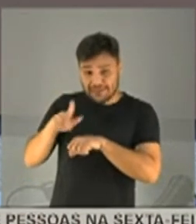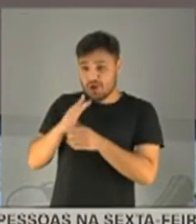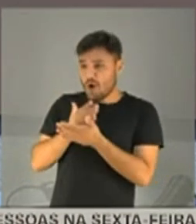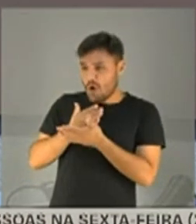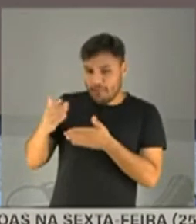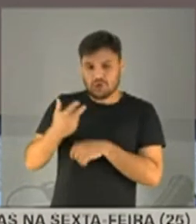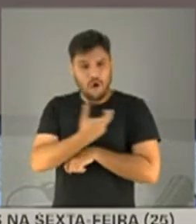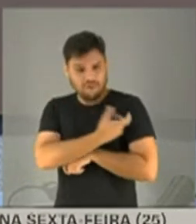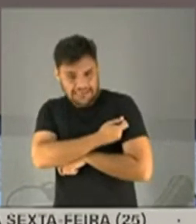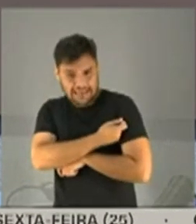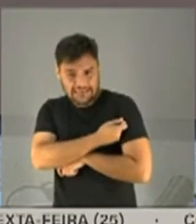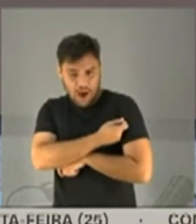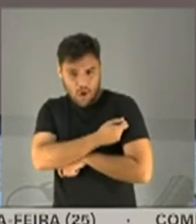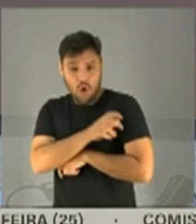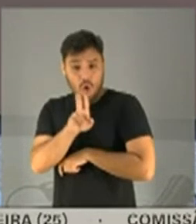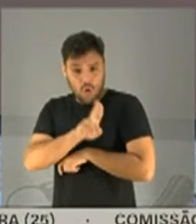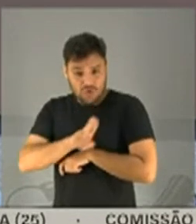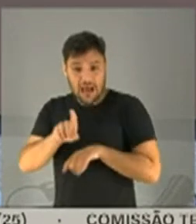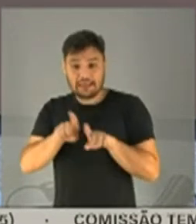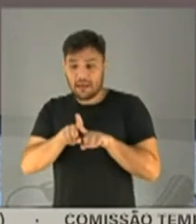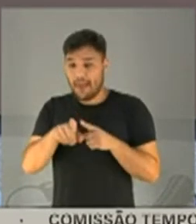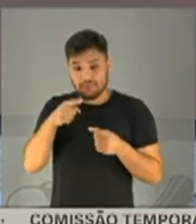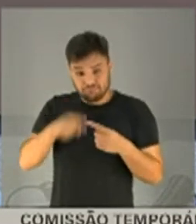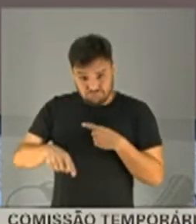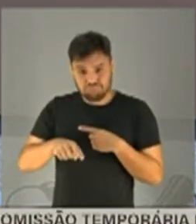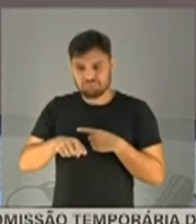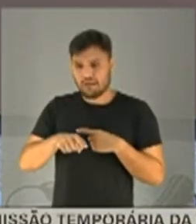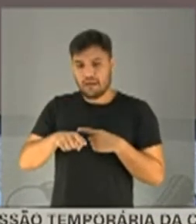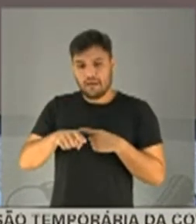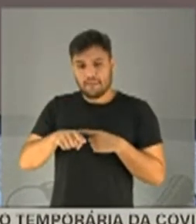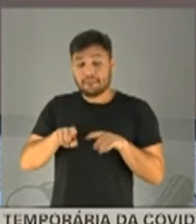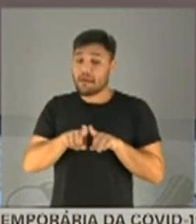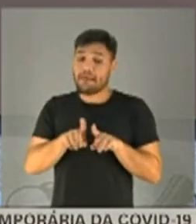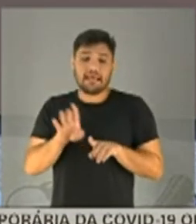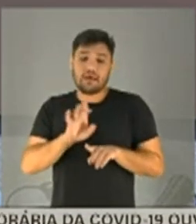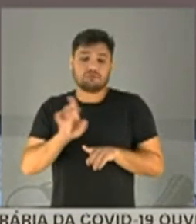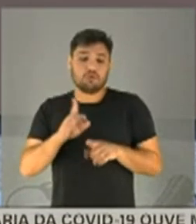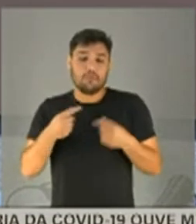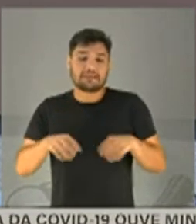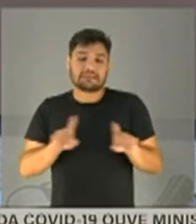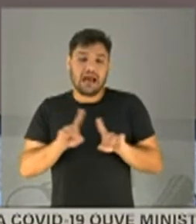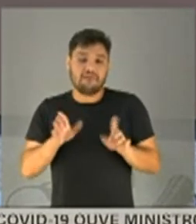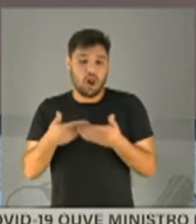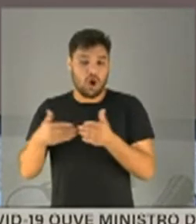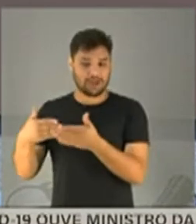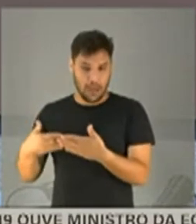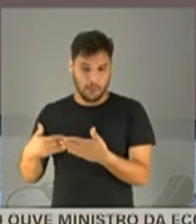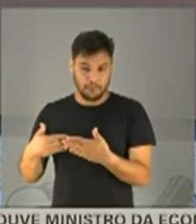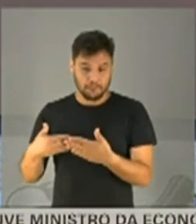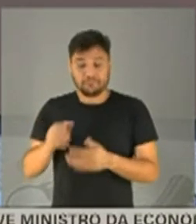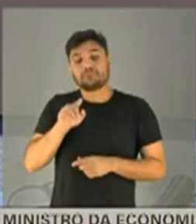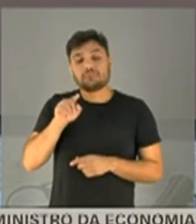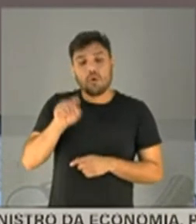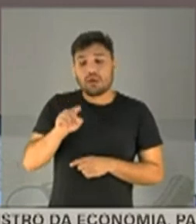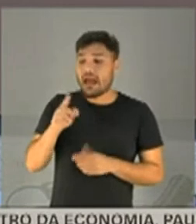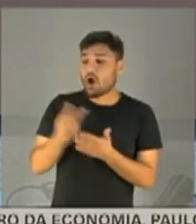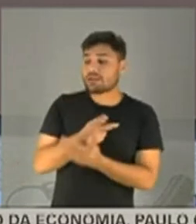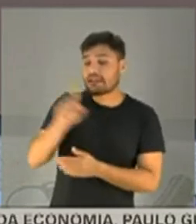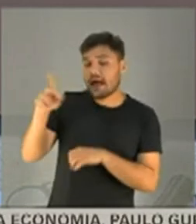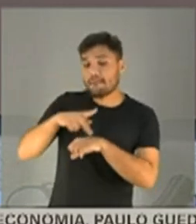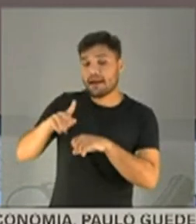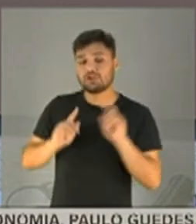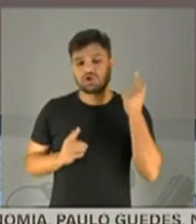começaram a vacinação adotaram medidas restritivas, talvez não tivesse chegado a necessidade de fazer lockdown. O que acontece no Chile, e a